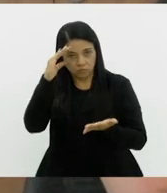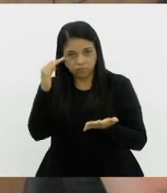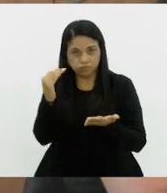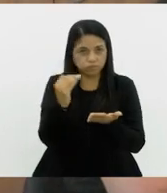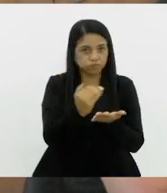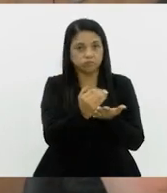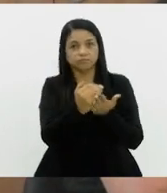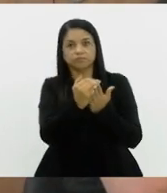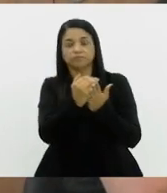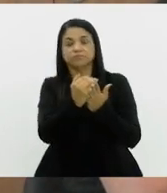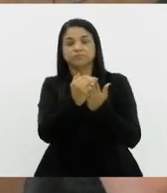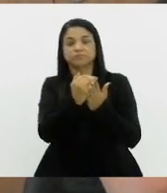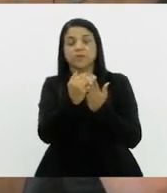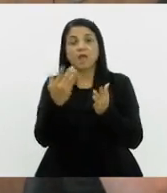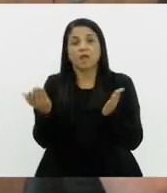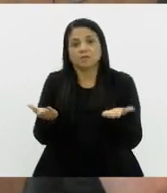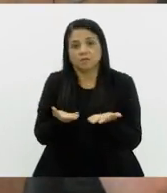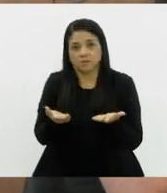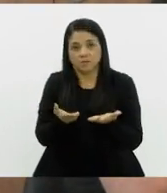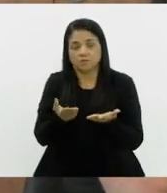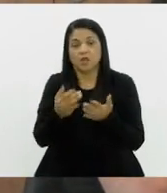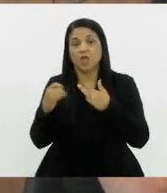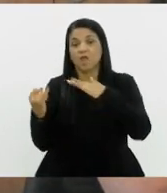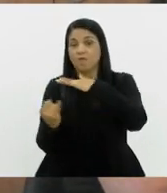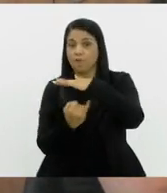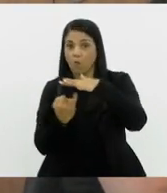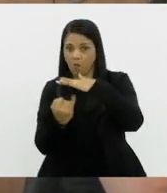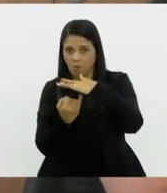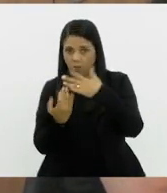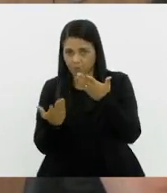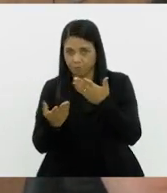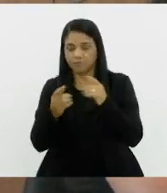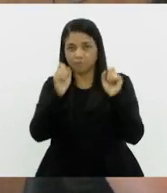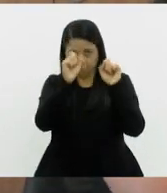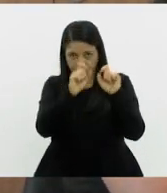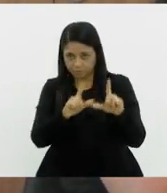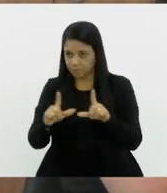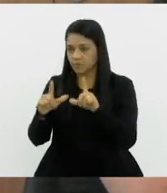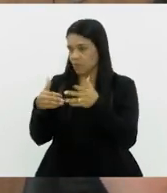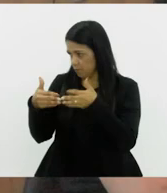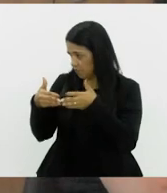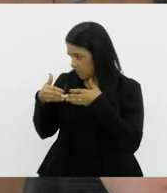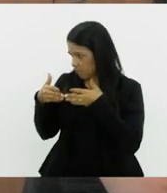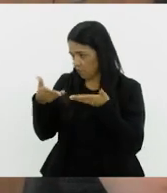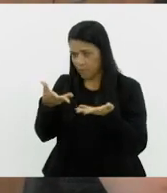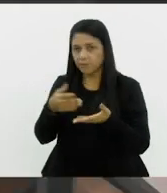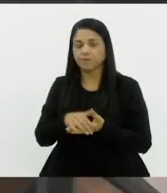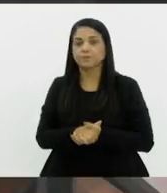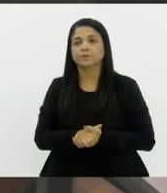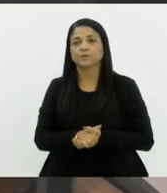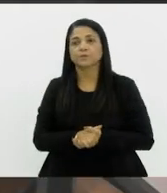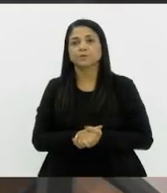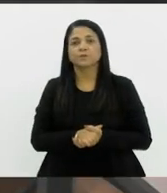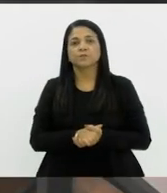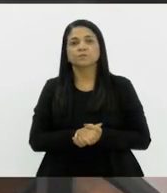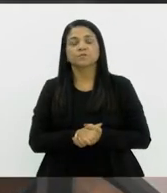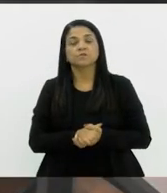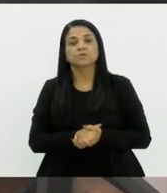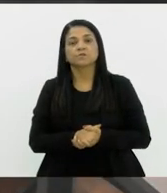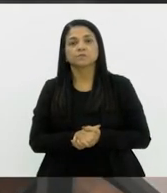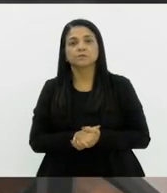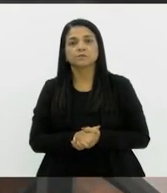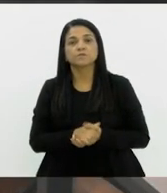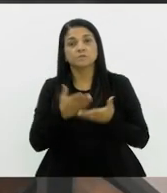até este momento, é informal? Vamos lá, pode passar, por gentileza. Então, seria, indo justamente na linha daquilo